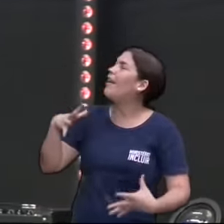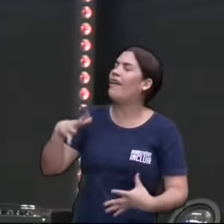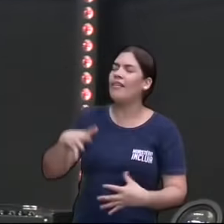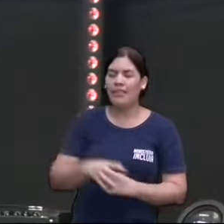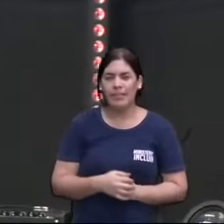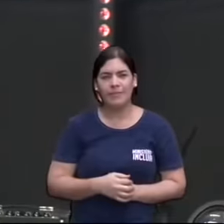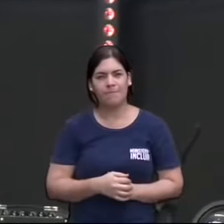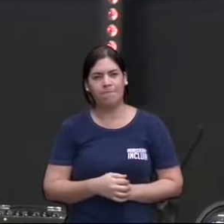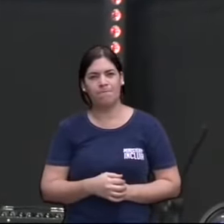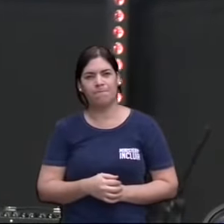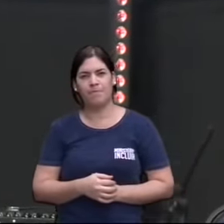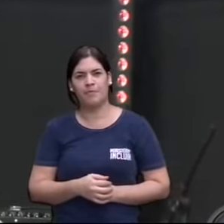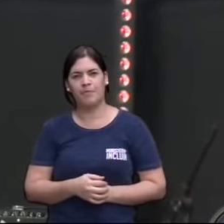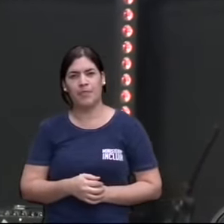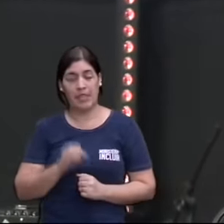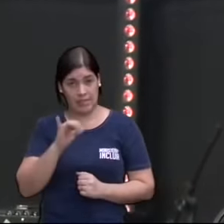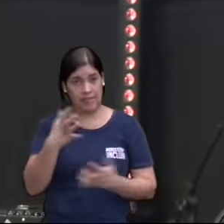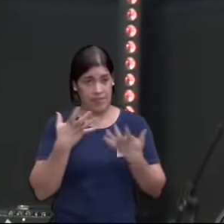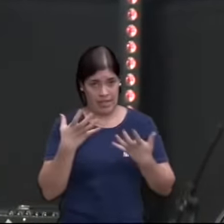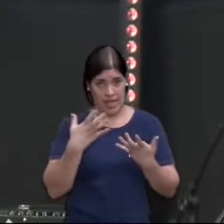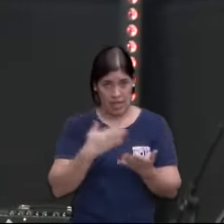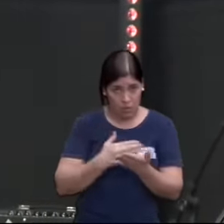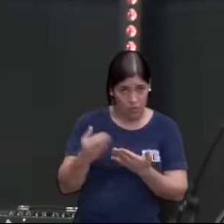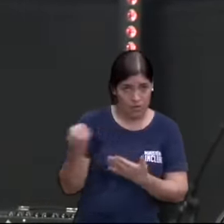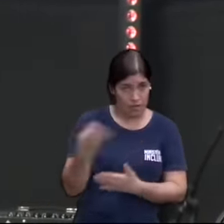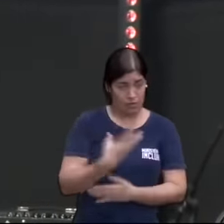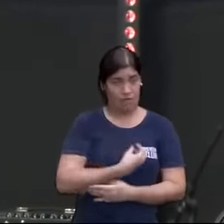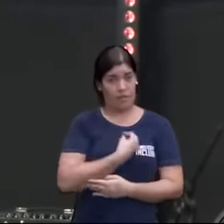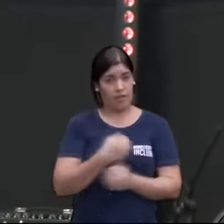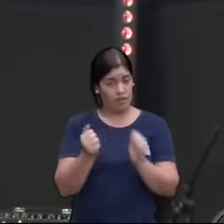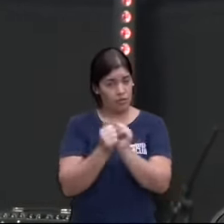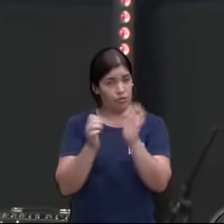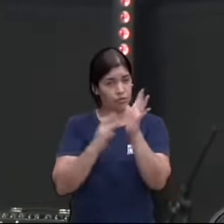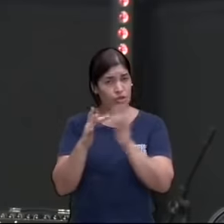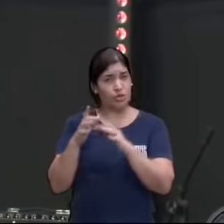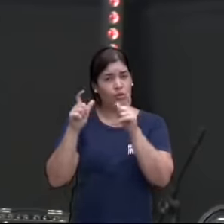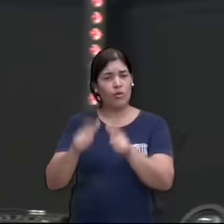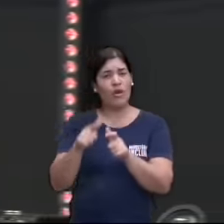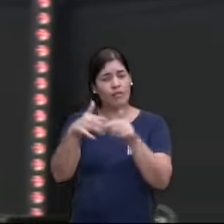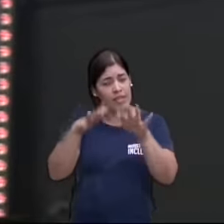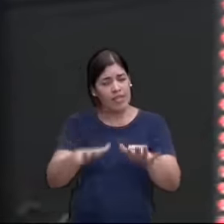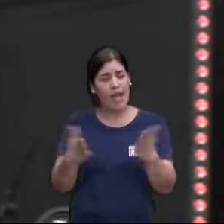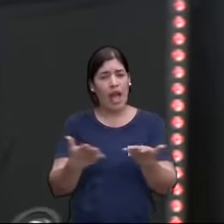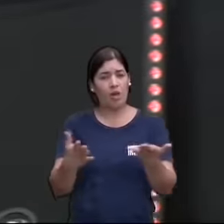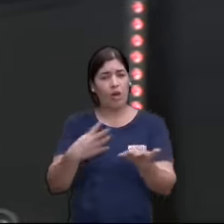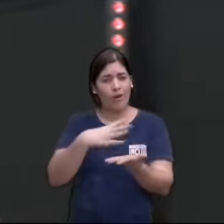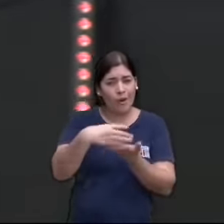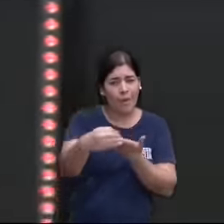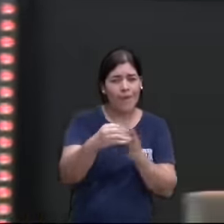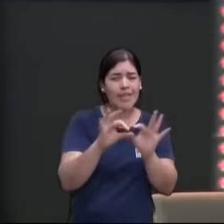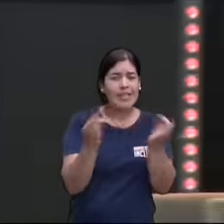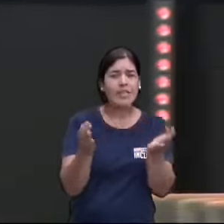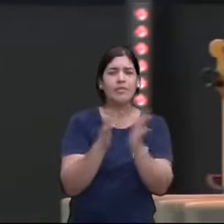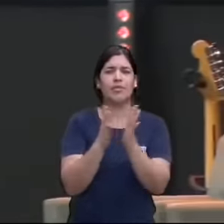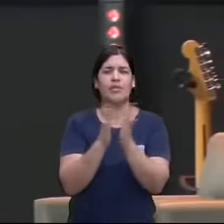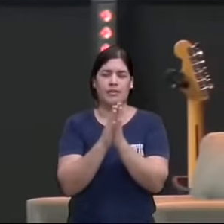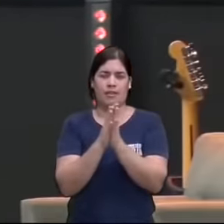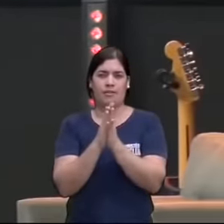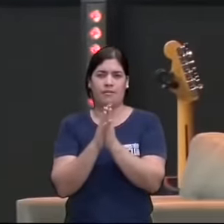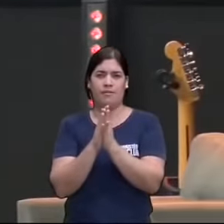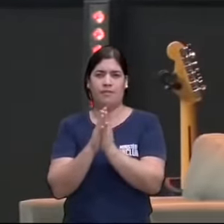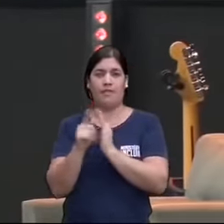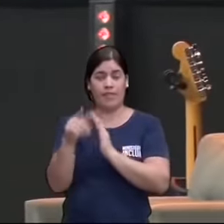sua cabeça. E se você quer começar uma nova vida com Jesus, onde você está, repita comigo essa simples oração. Você que